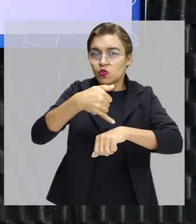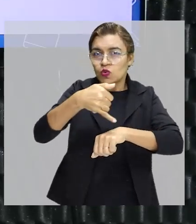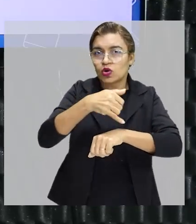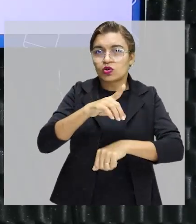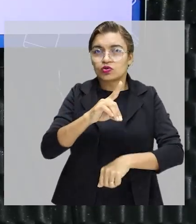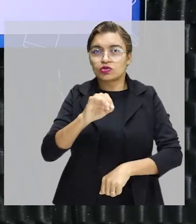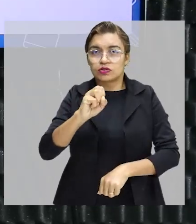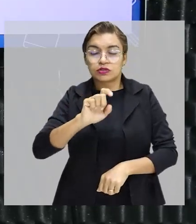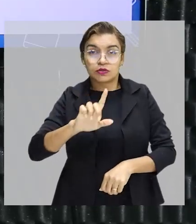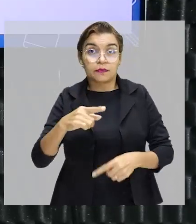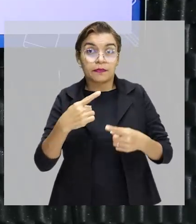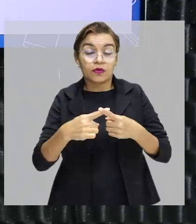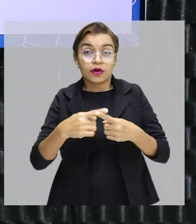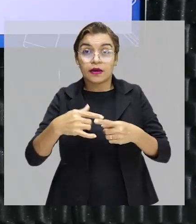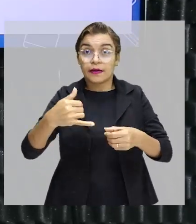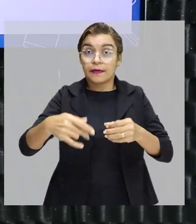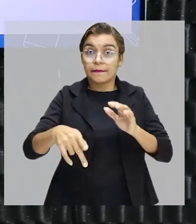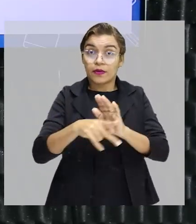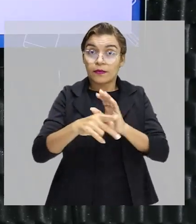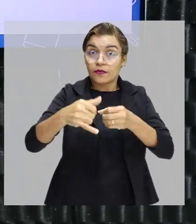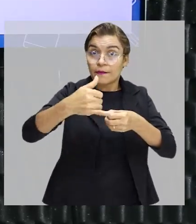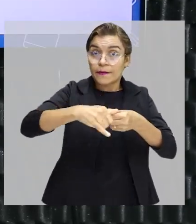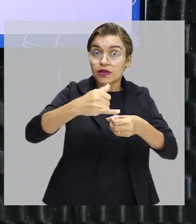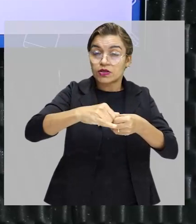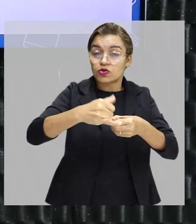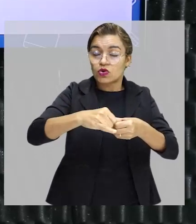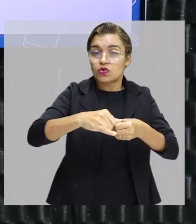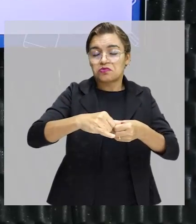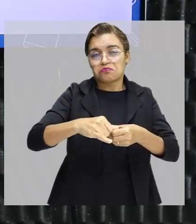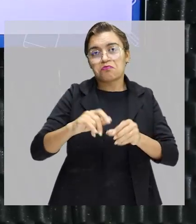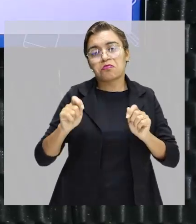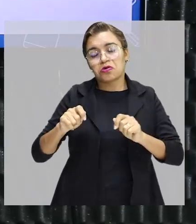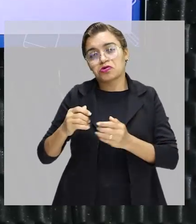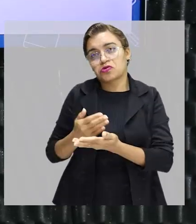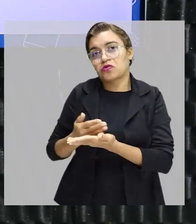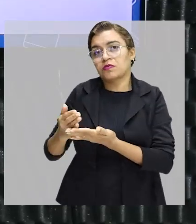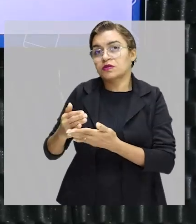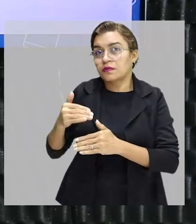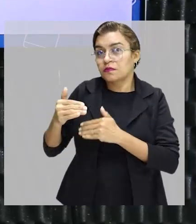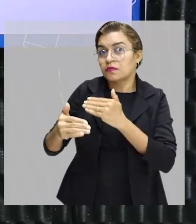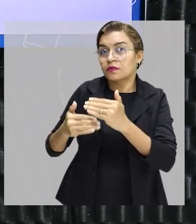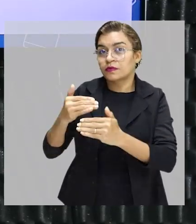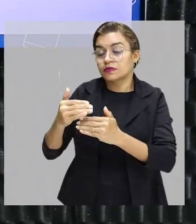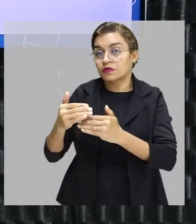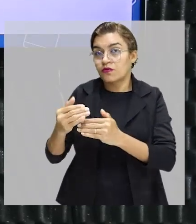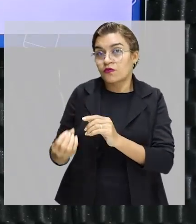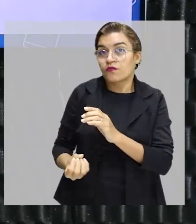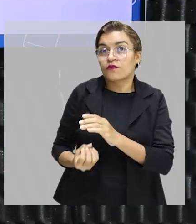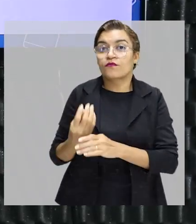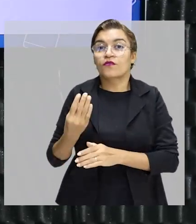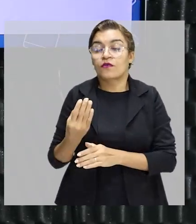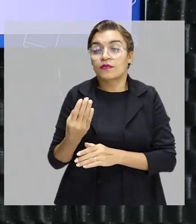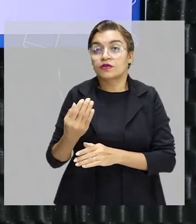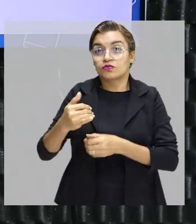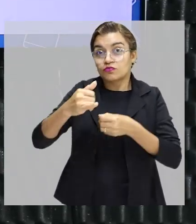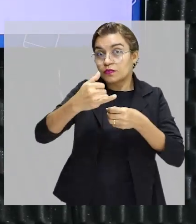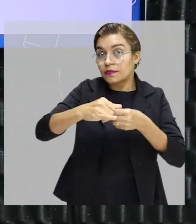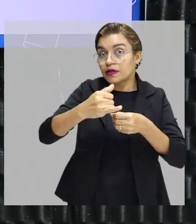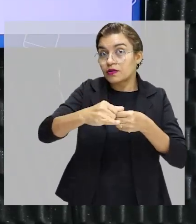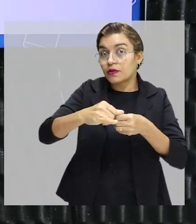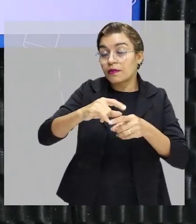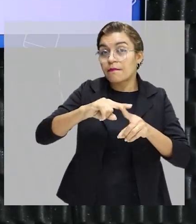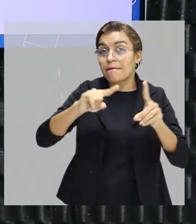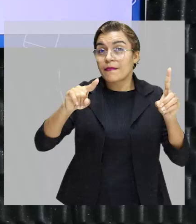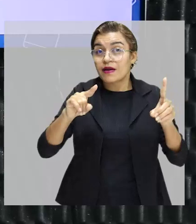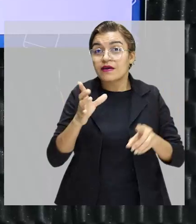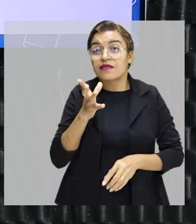quê? Porque eles vêm do petróleo. Você pode até iniciar hoje o processo de formação do petróleo. Só